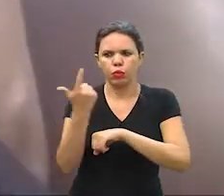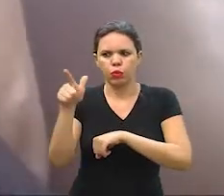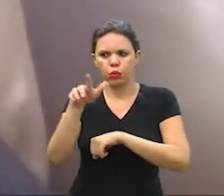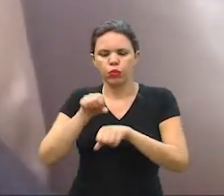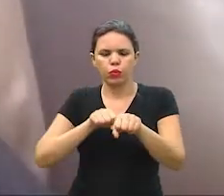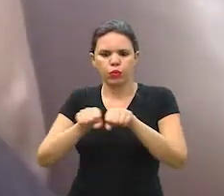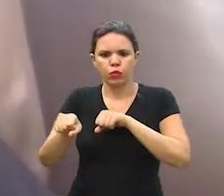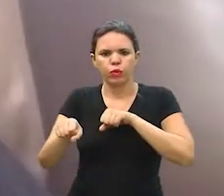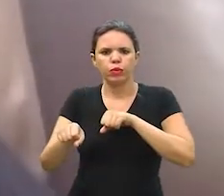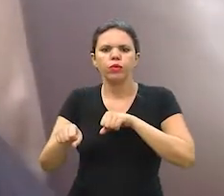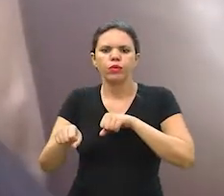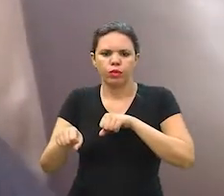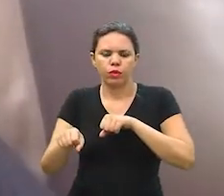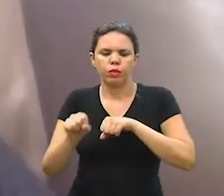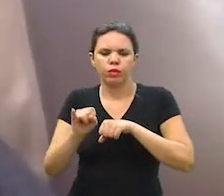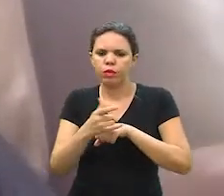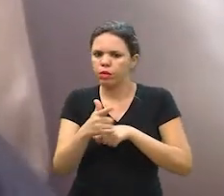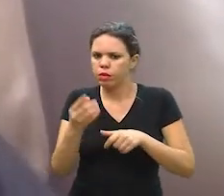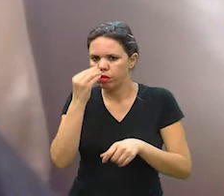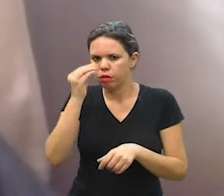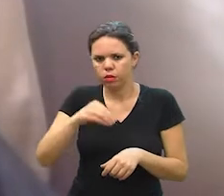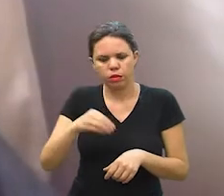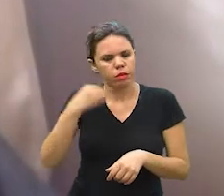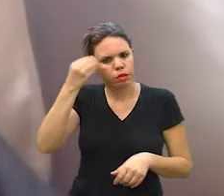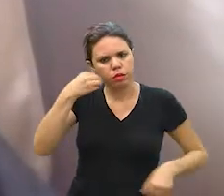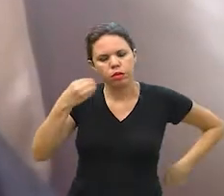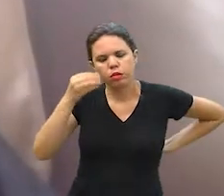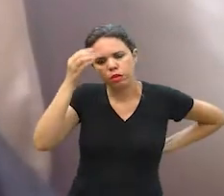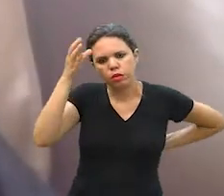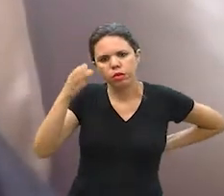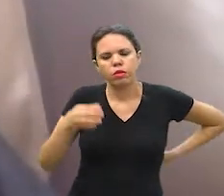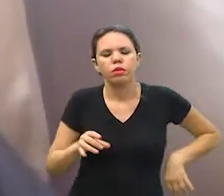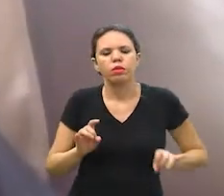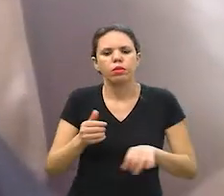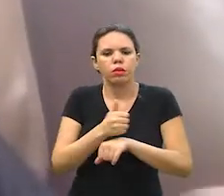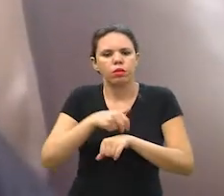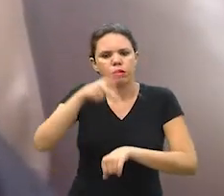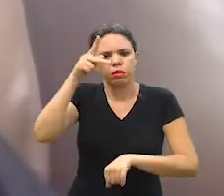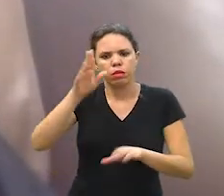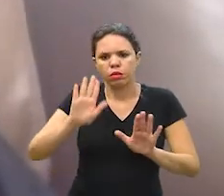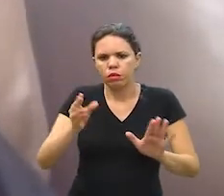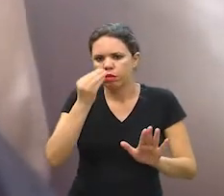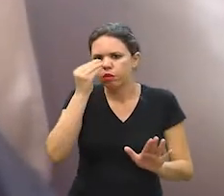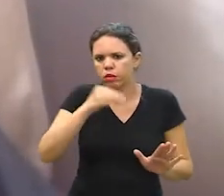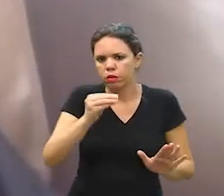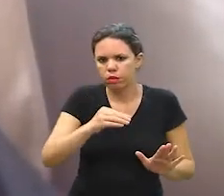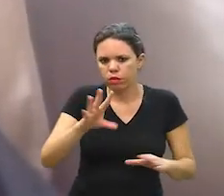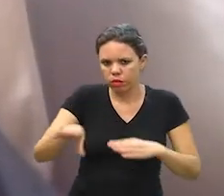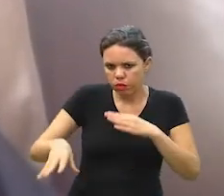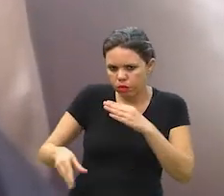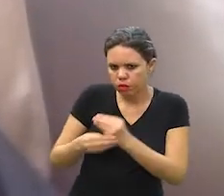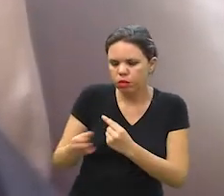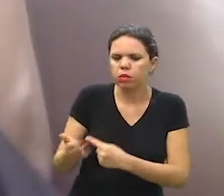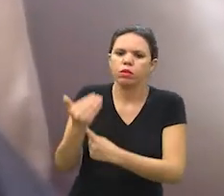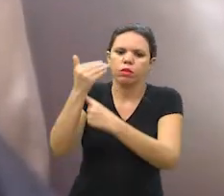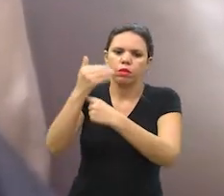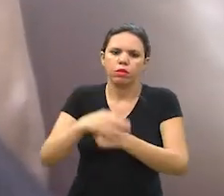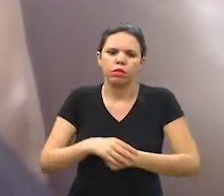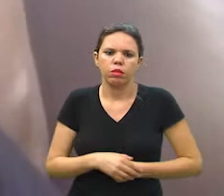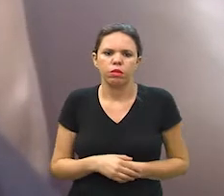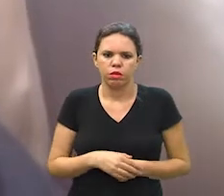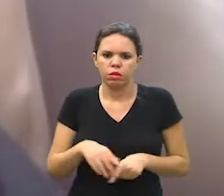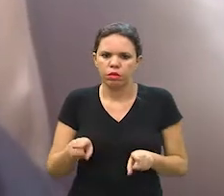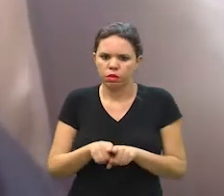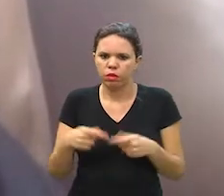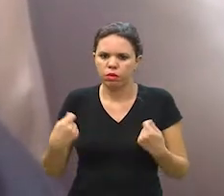outra formação, sem desprezar o conhecimento especializado, sem desprezar a incorporação tecnológica. Mas